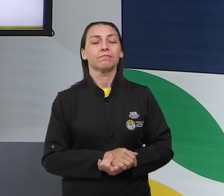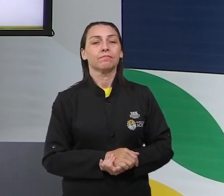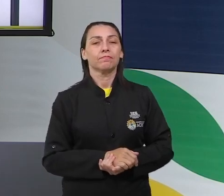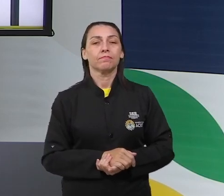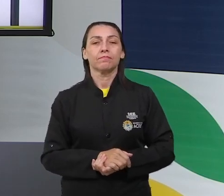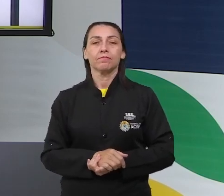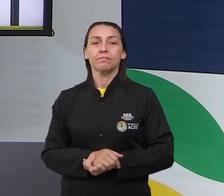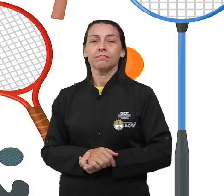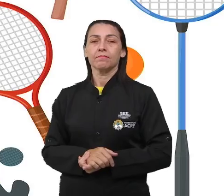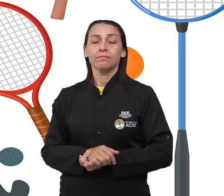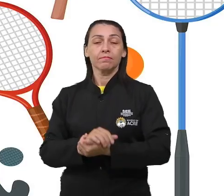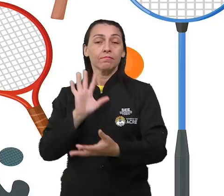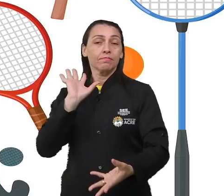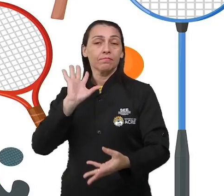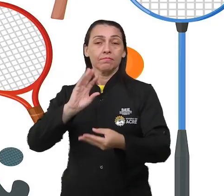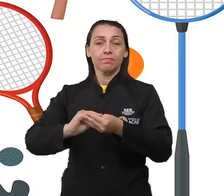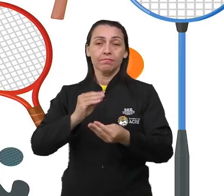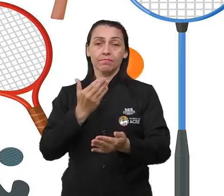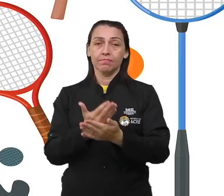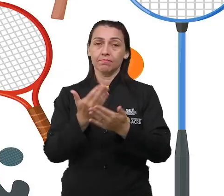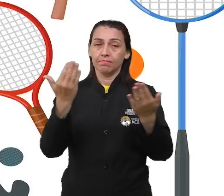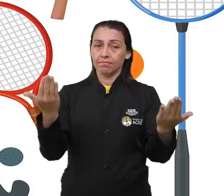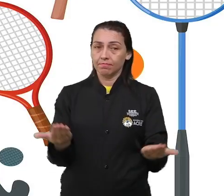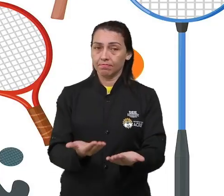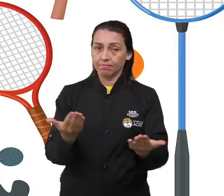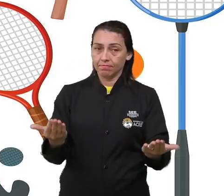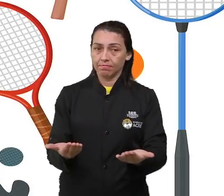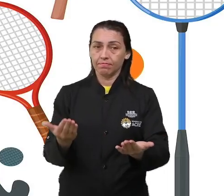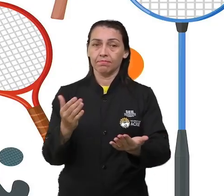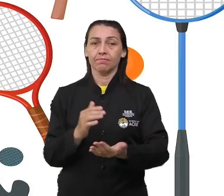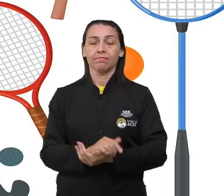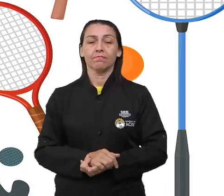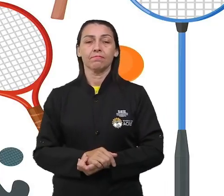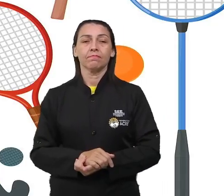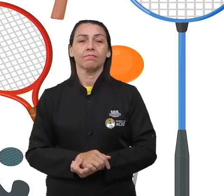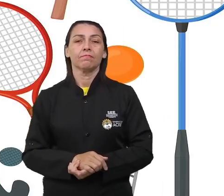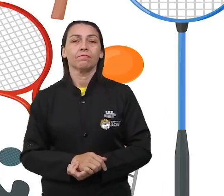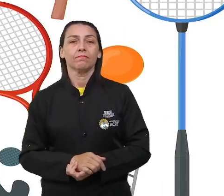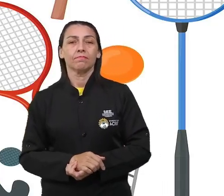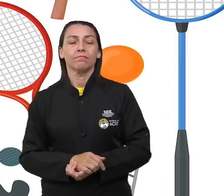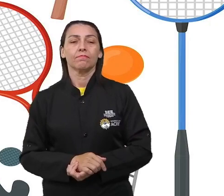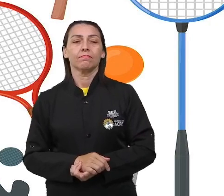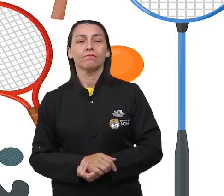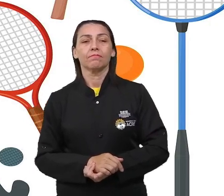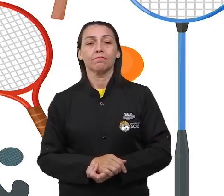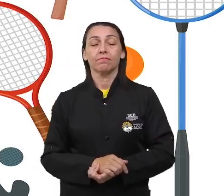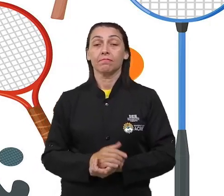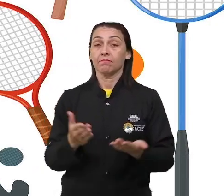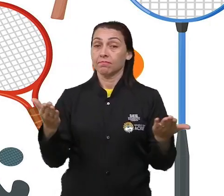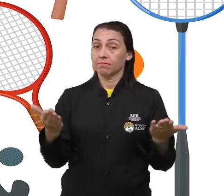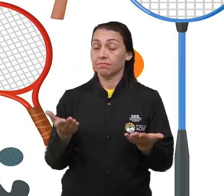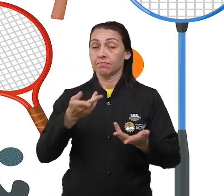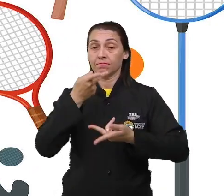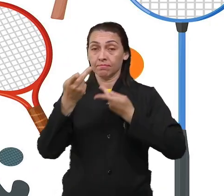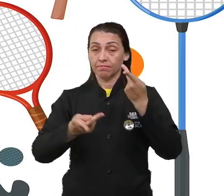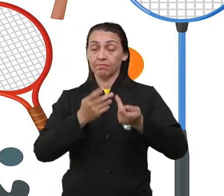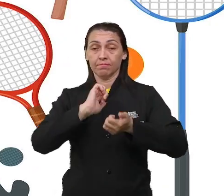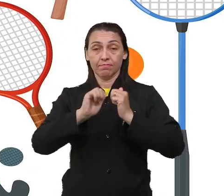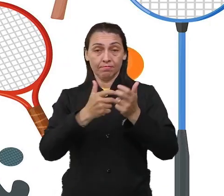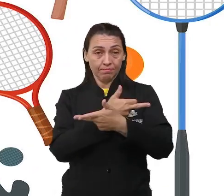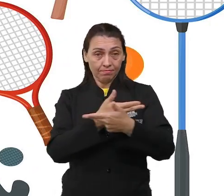vamos ao resumo. Let's review, vamos revisar. Hoje nós falamos